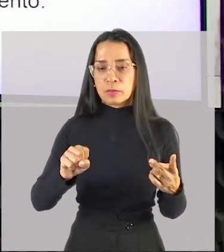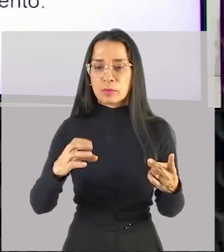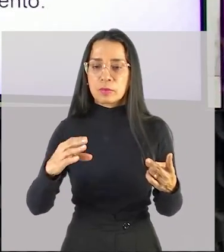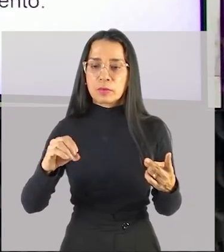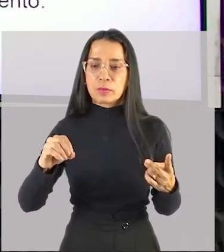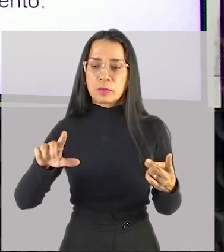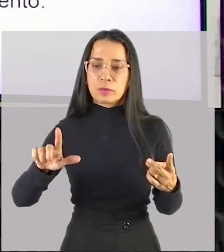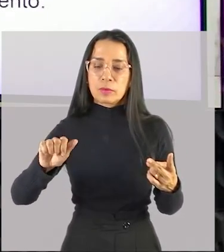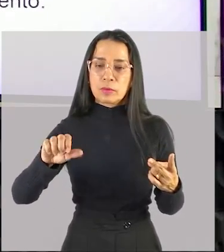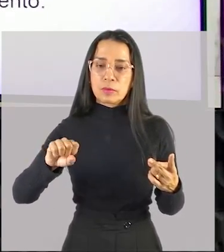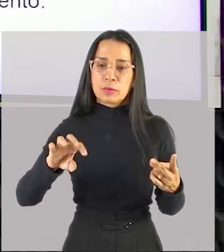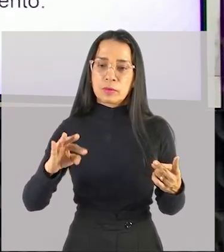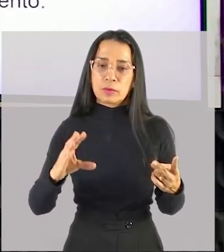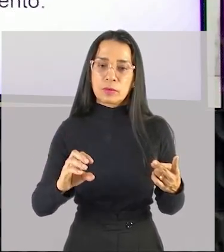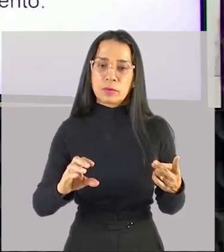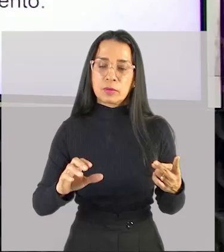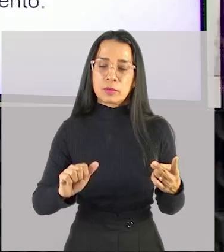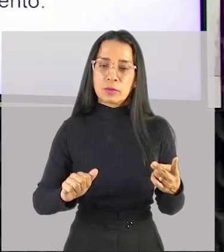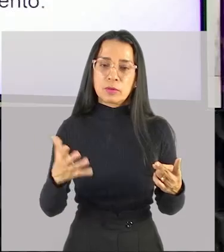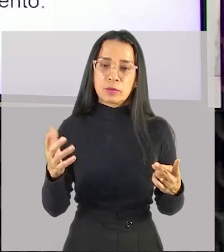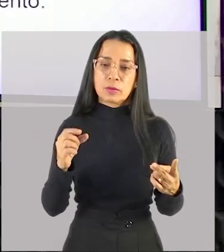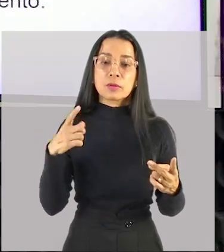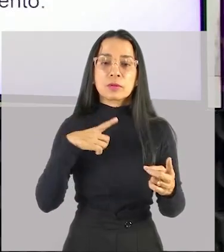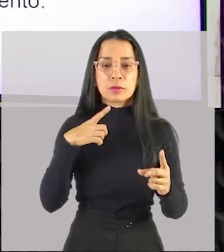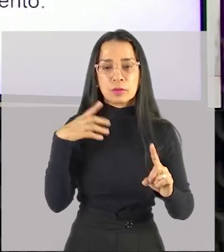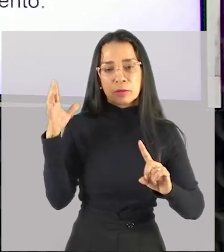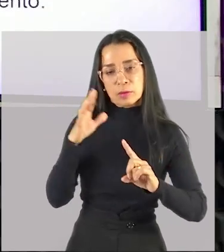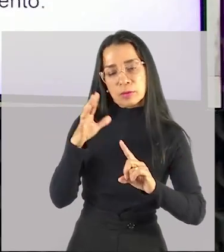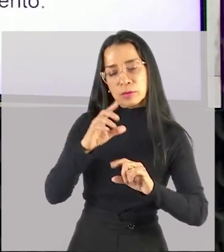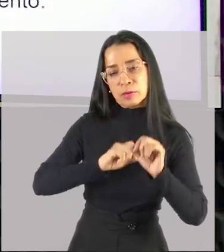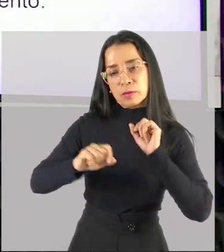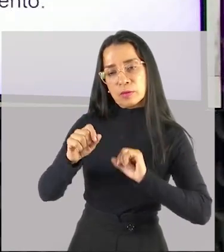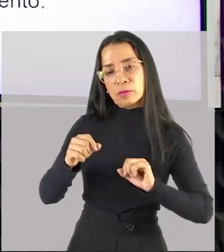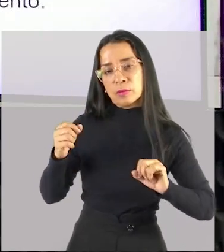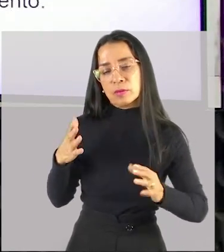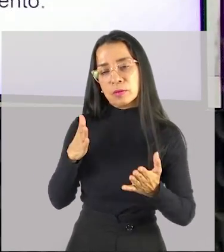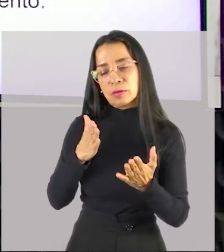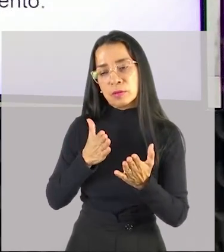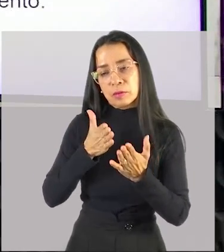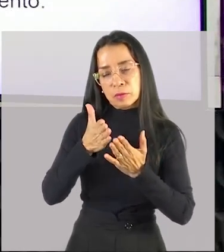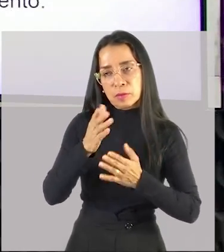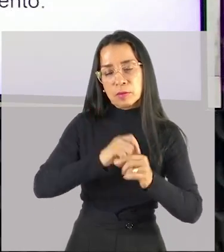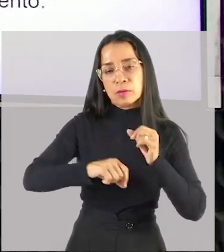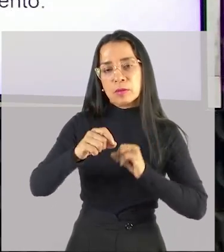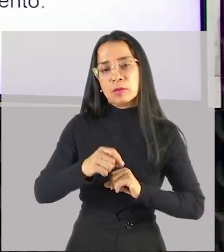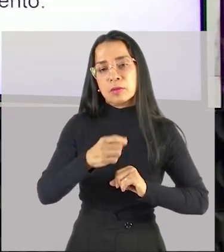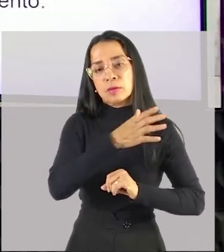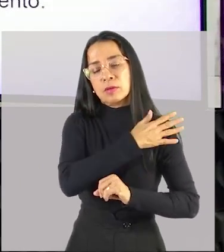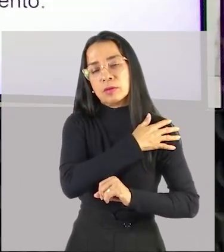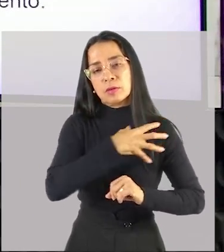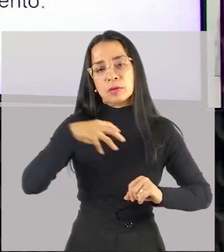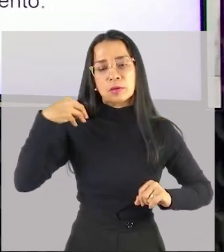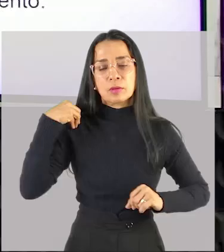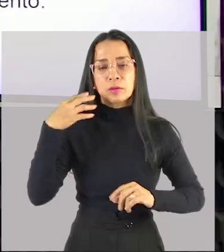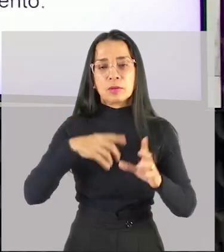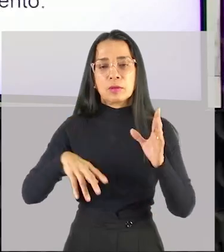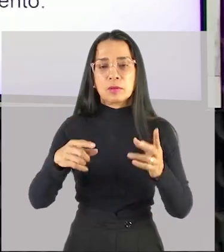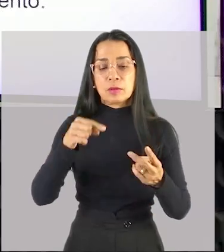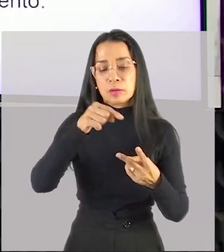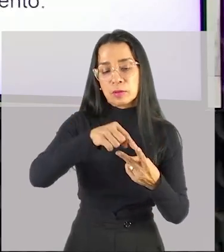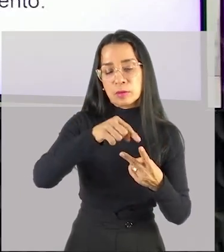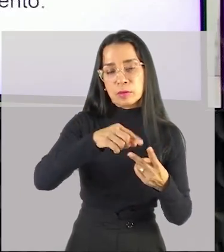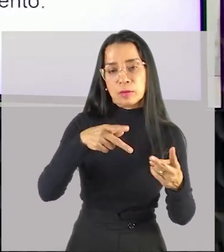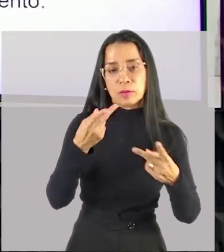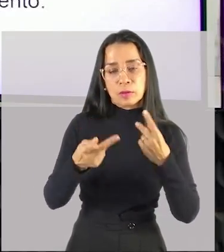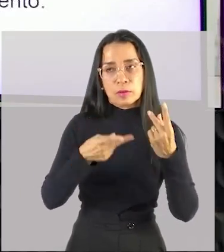ali a escolástica, né? A escolástica ela tem uma influência direta do Aristóteles. Ou seja, enquanto o Santo Agostinho dizia que